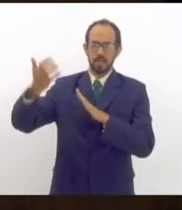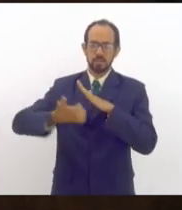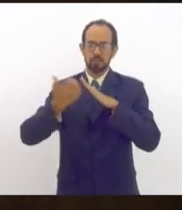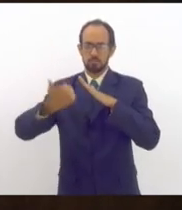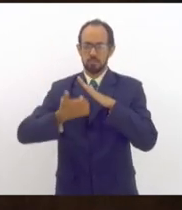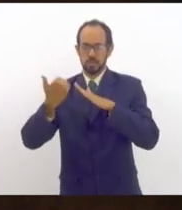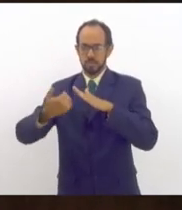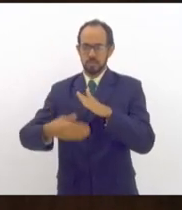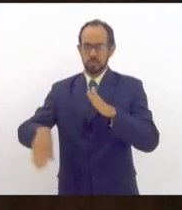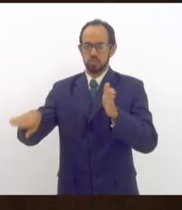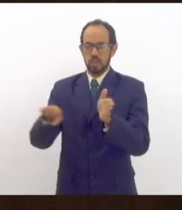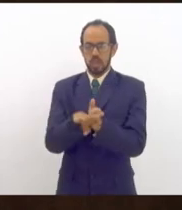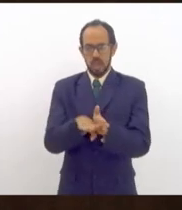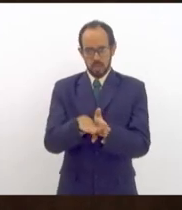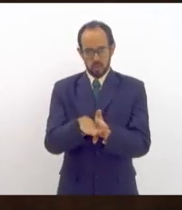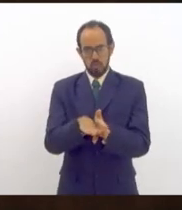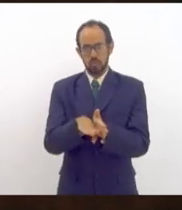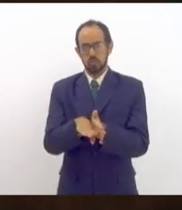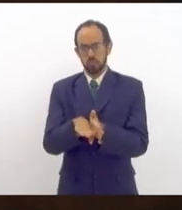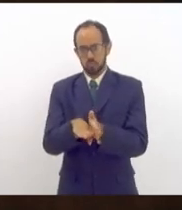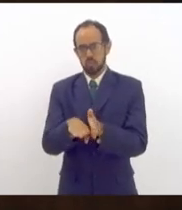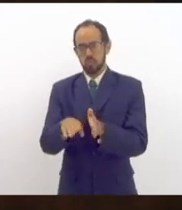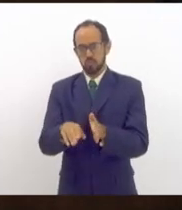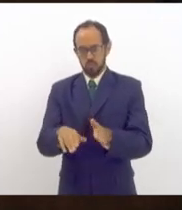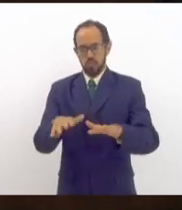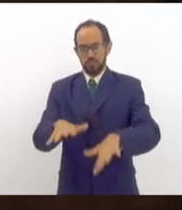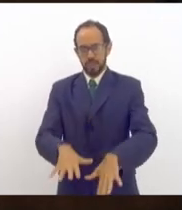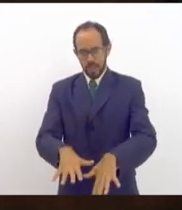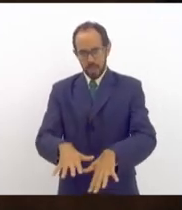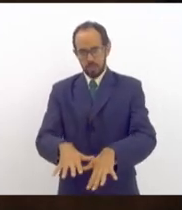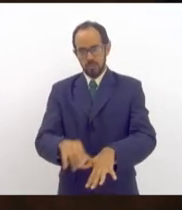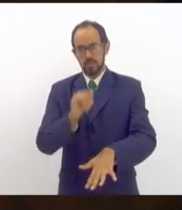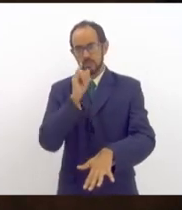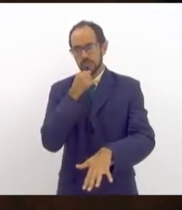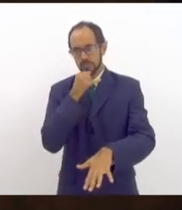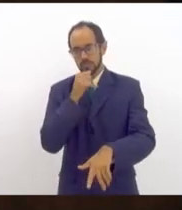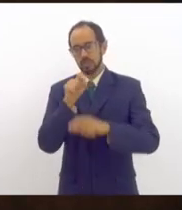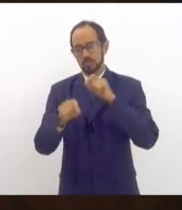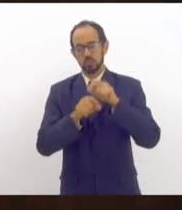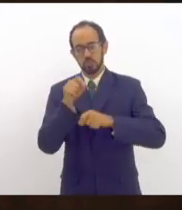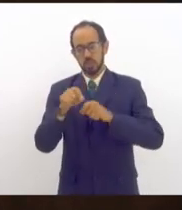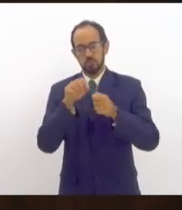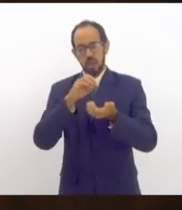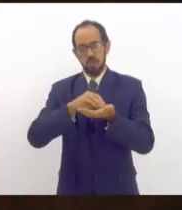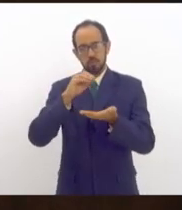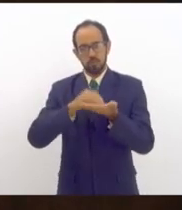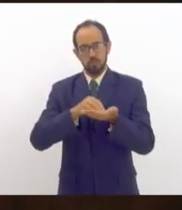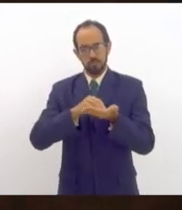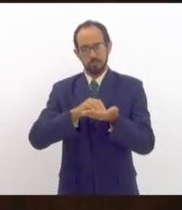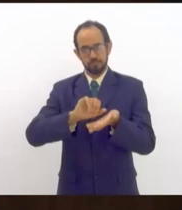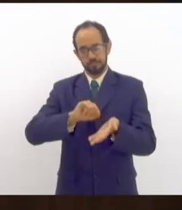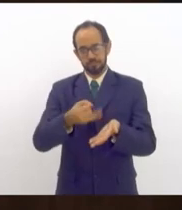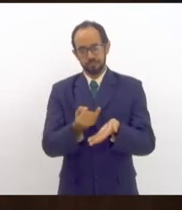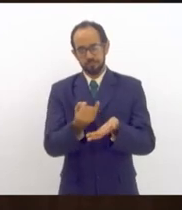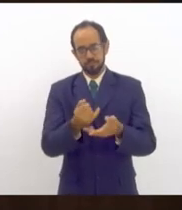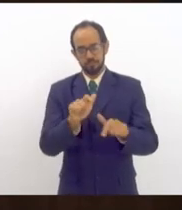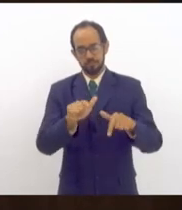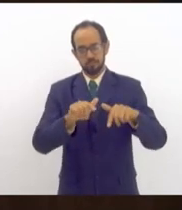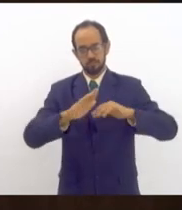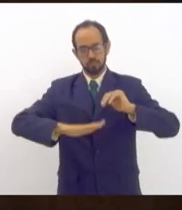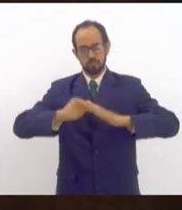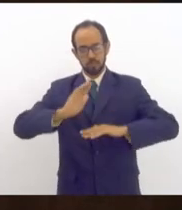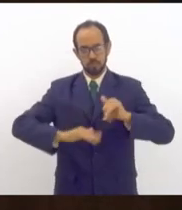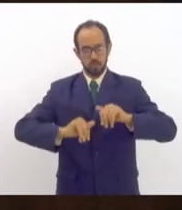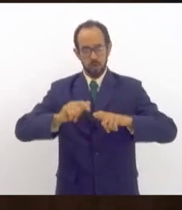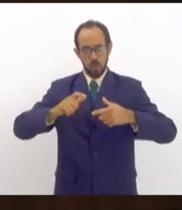foram para lá ser instaladas e que infelizmente pela falta também do aproveitamento da mão de obra